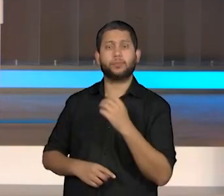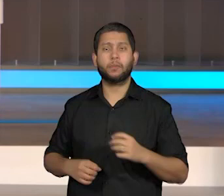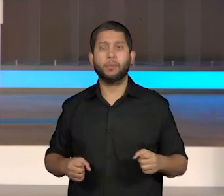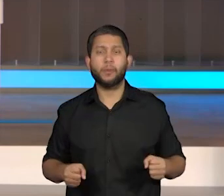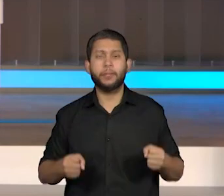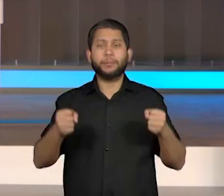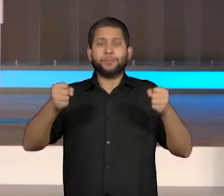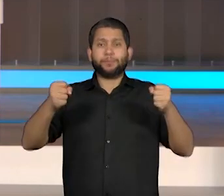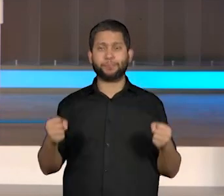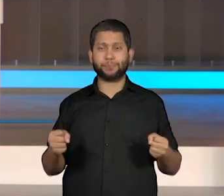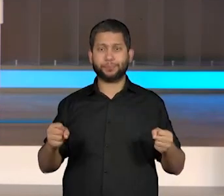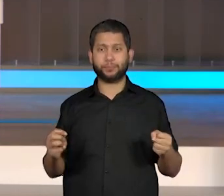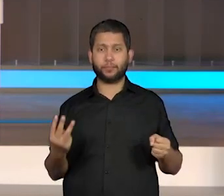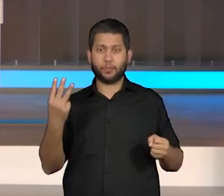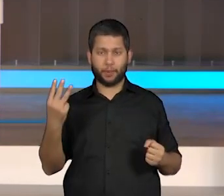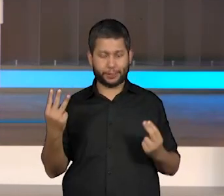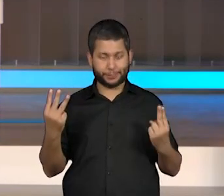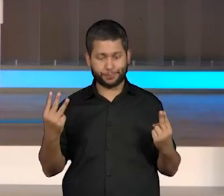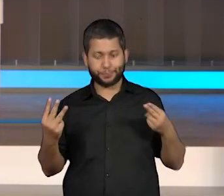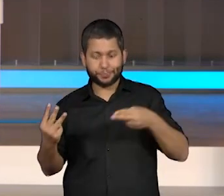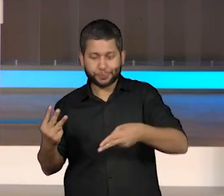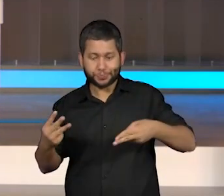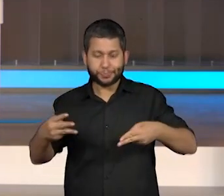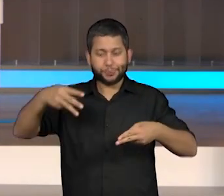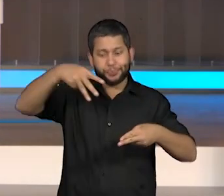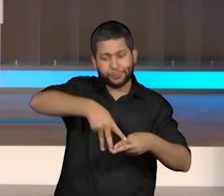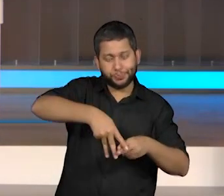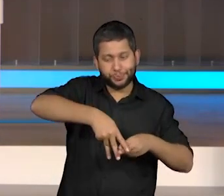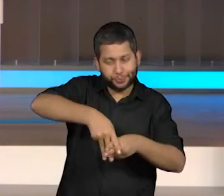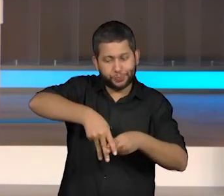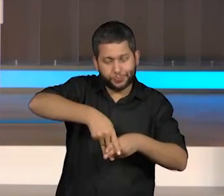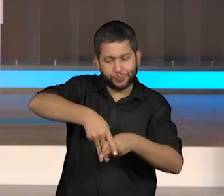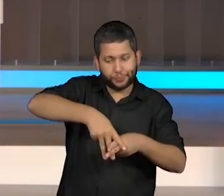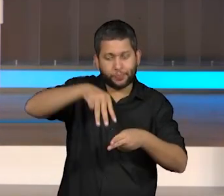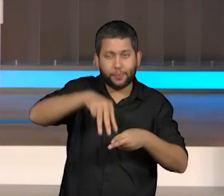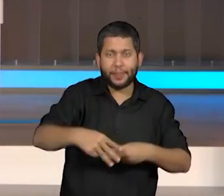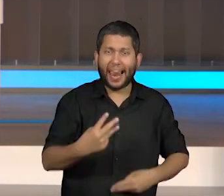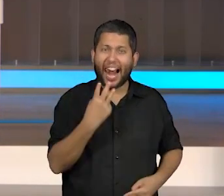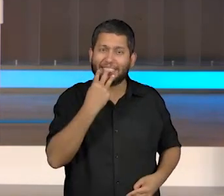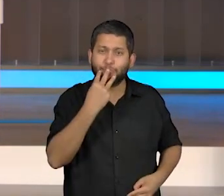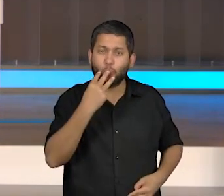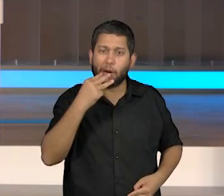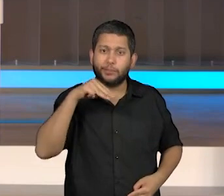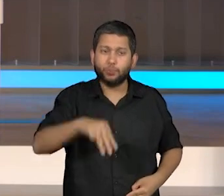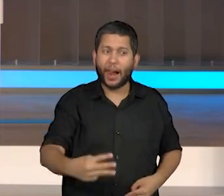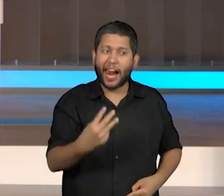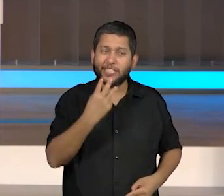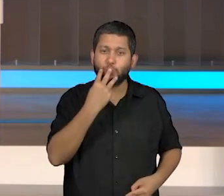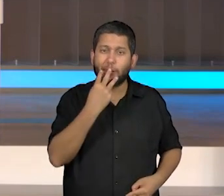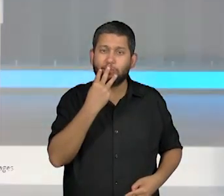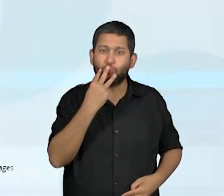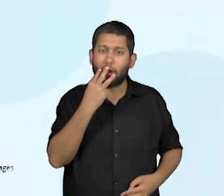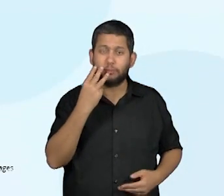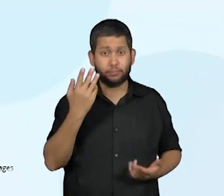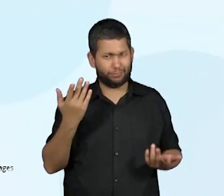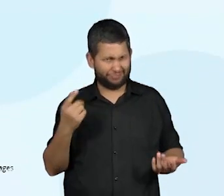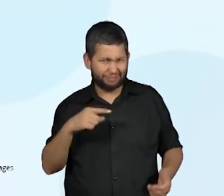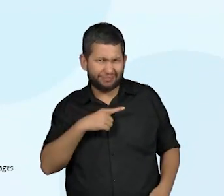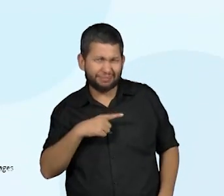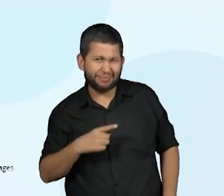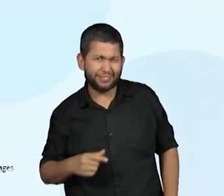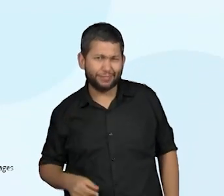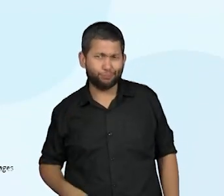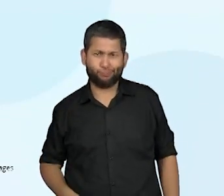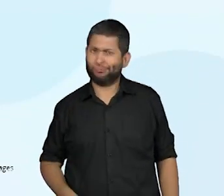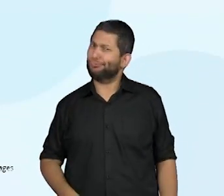comida no prato? Vocês já ouviram falar sobre como